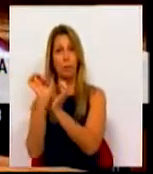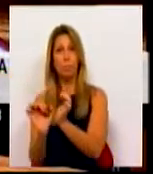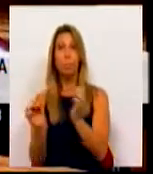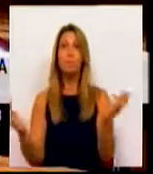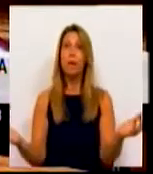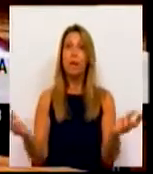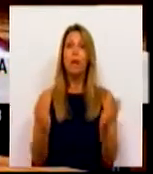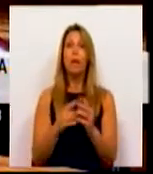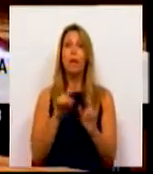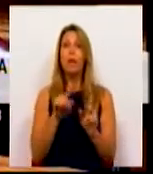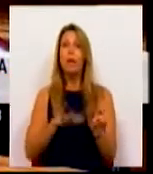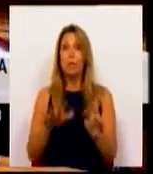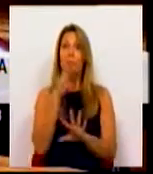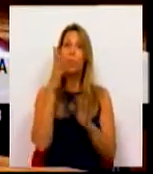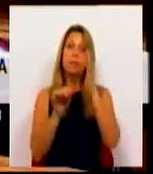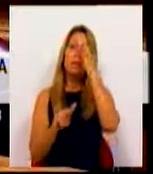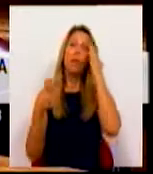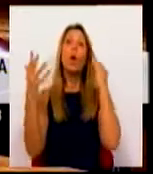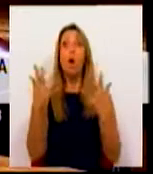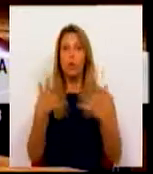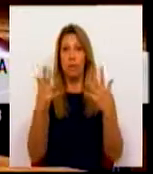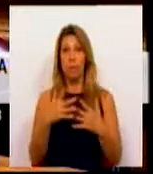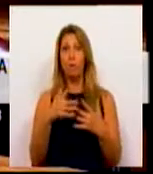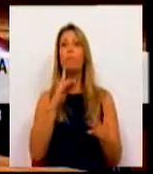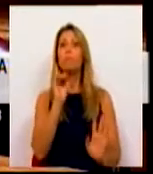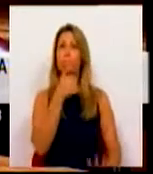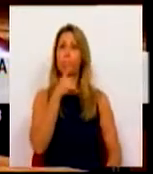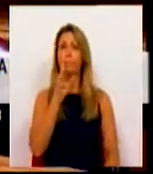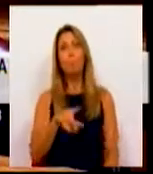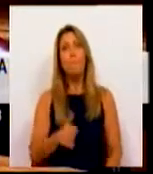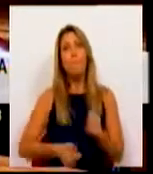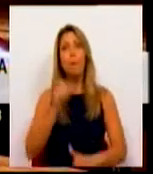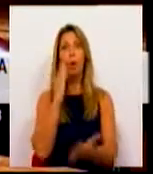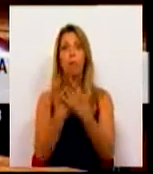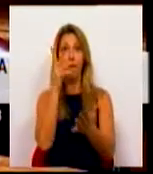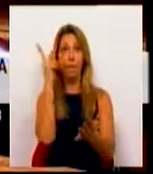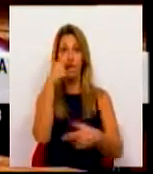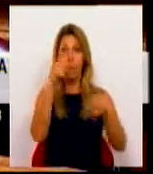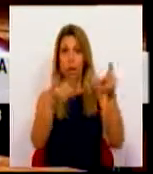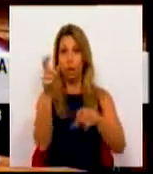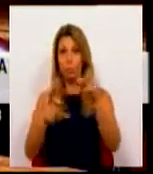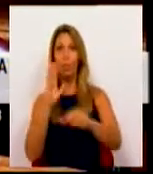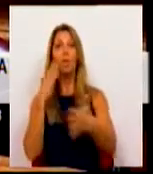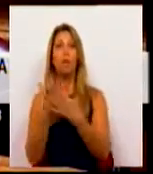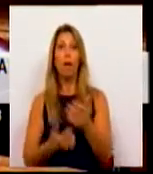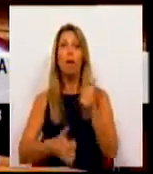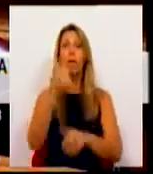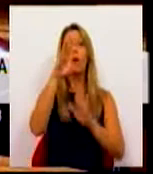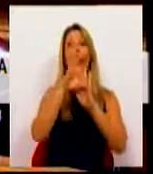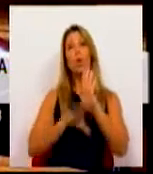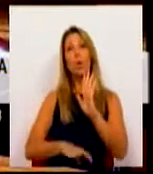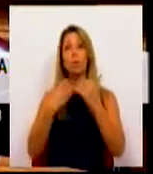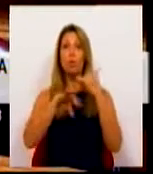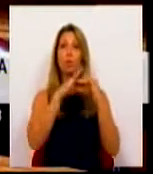dizer que este orçamento opta por melhorar a vida das pessoas, opta por criar condições para a sustentabilidade